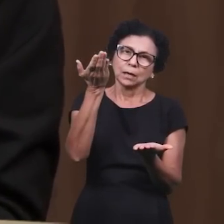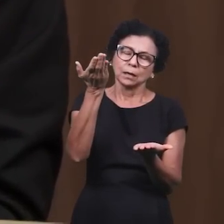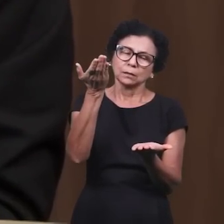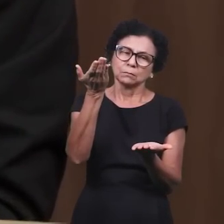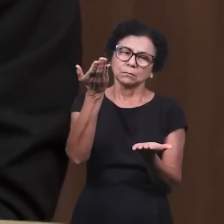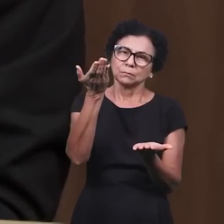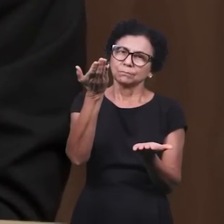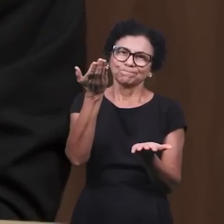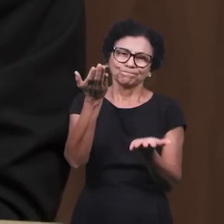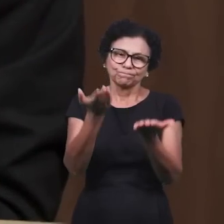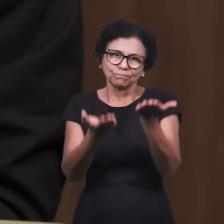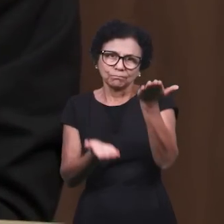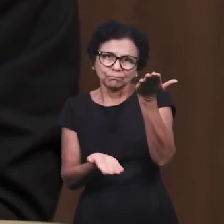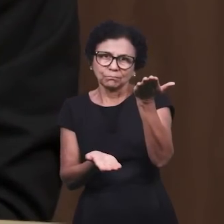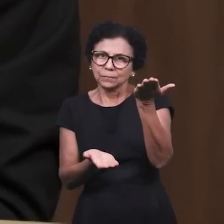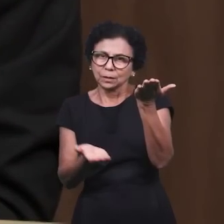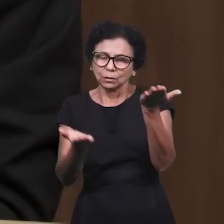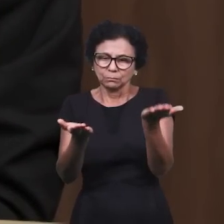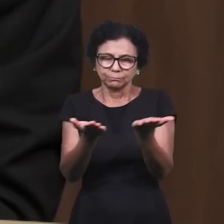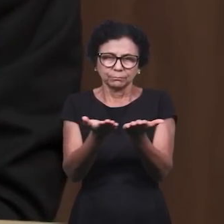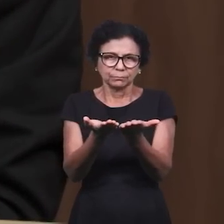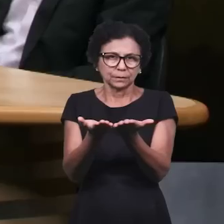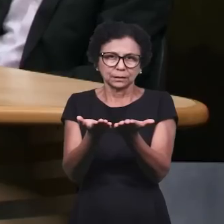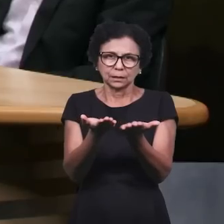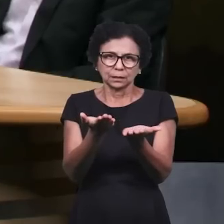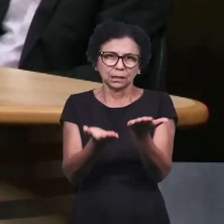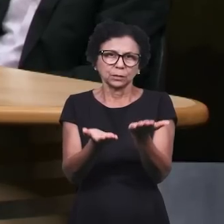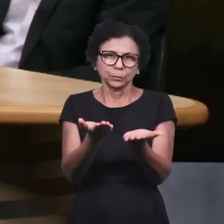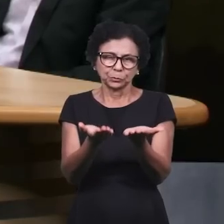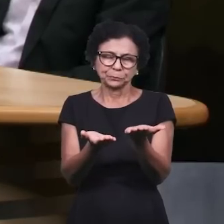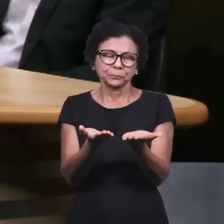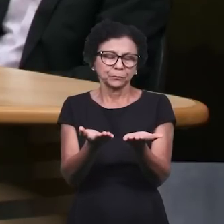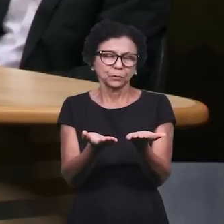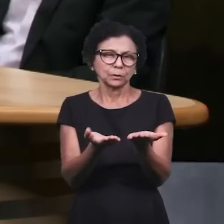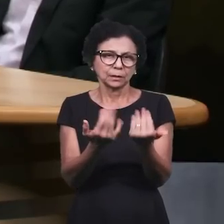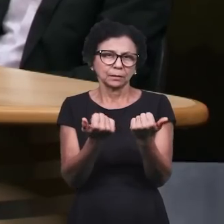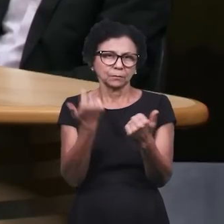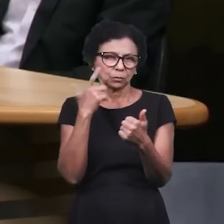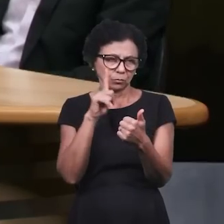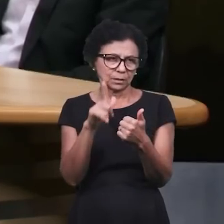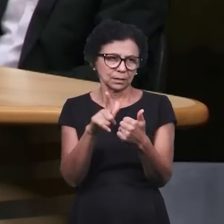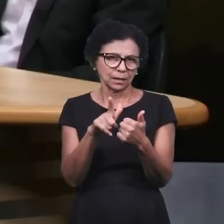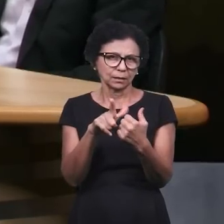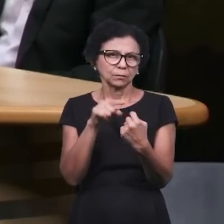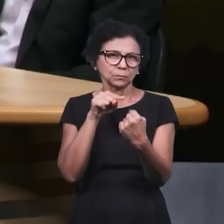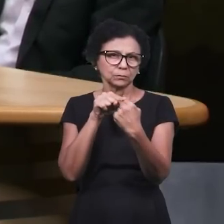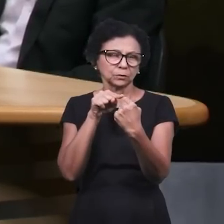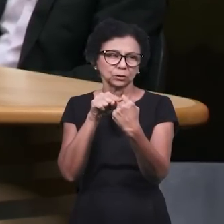segredo para que eles Exatamente. possam alcançar todos os alvos que o Senhor tem para eles, concordo? Concordo. Muito bom.